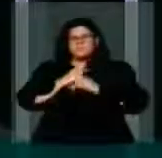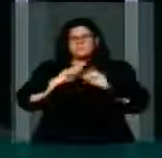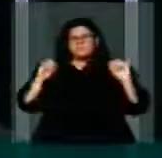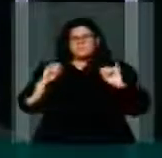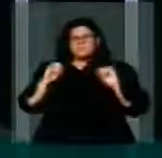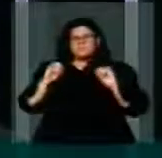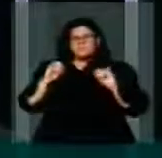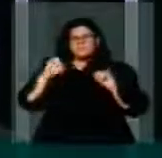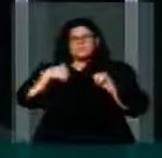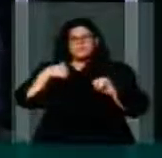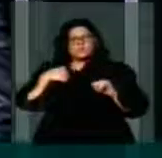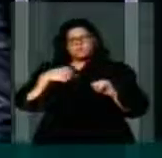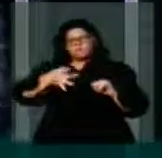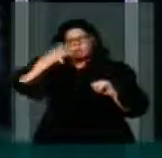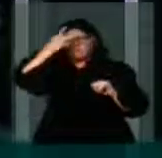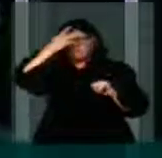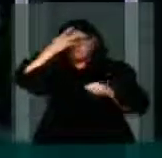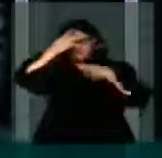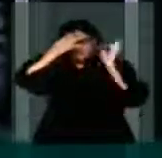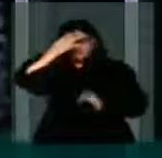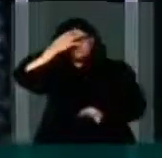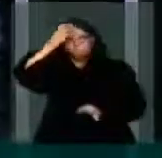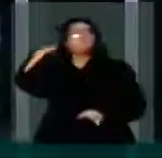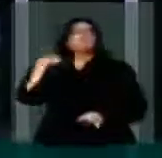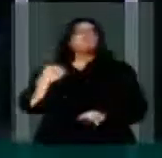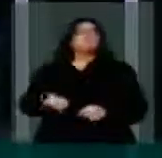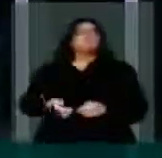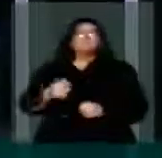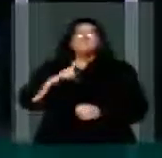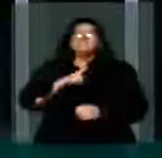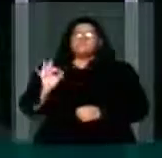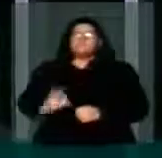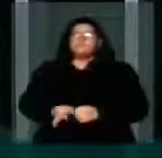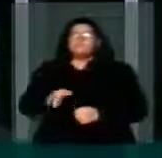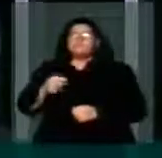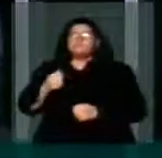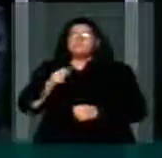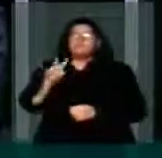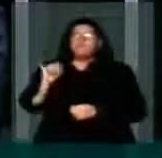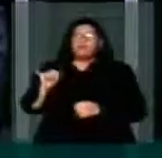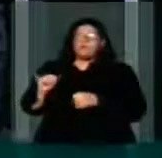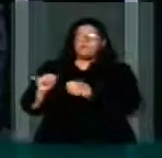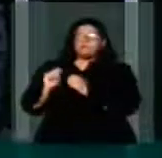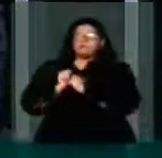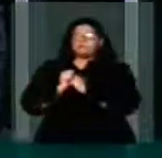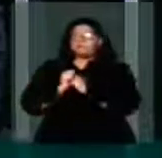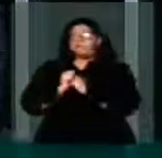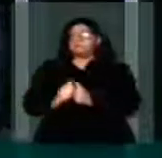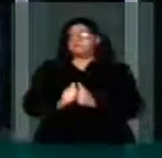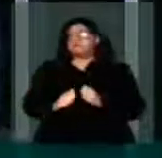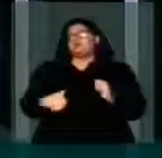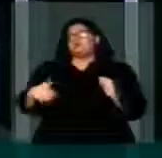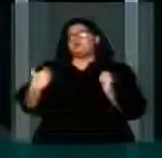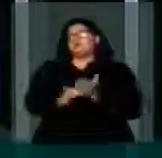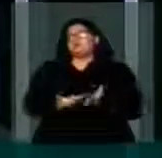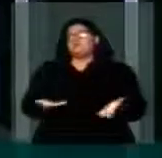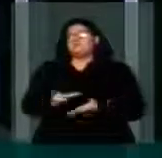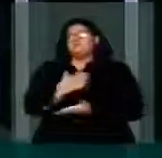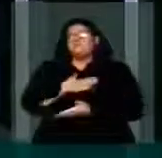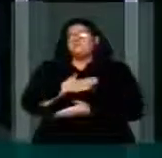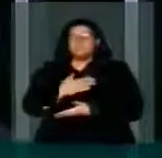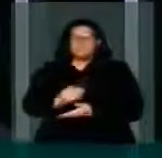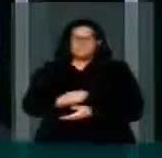que me acompanha nesse início de mandato, e eu tenho certeza que é esse lema que vai me acompanhar durante toda a minha trajetória